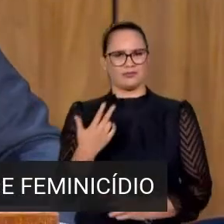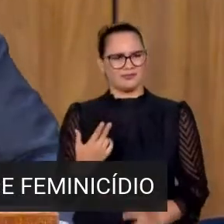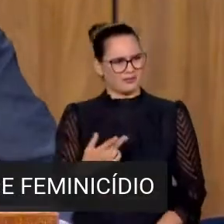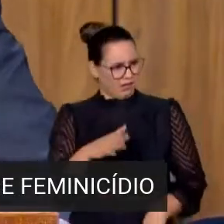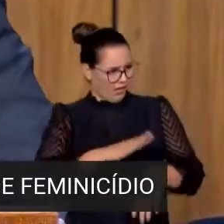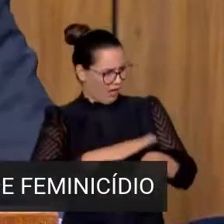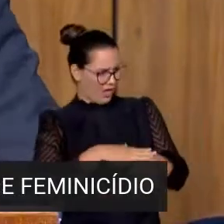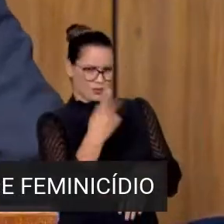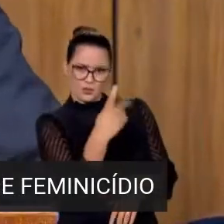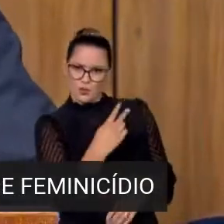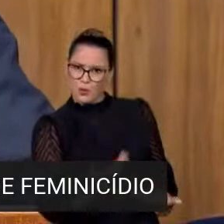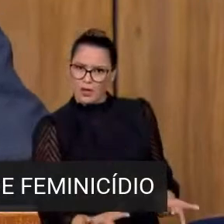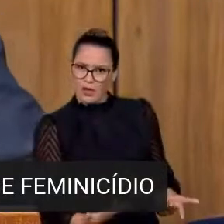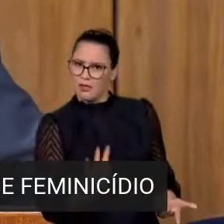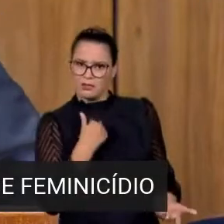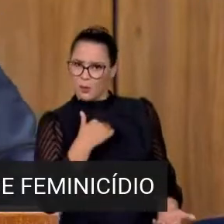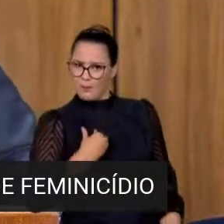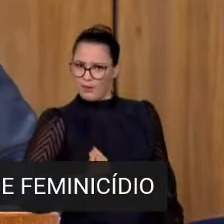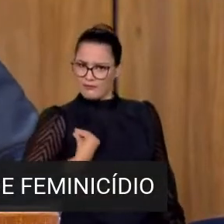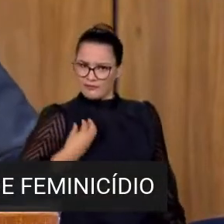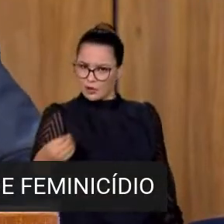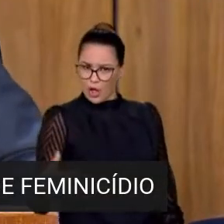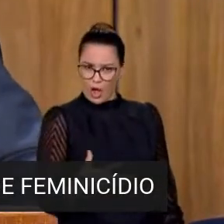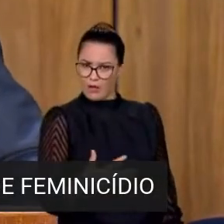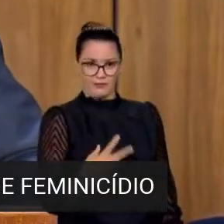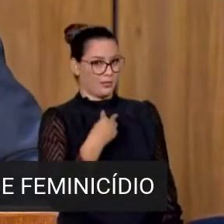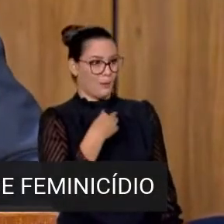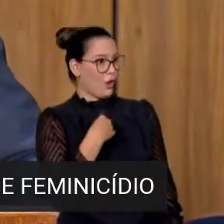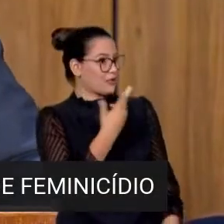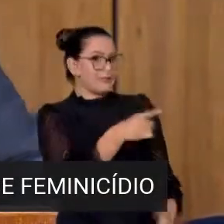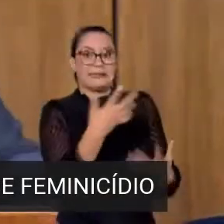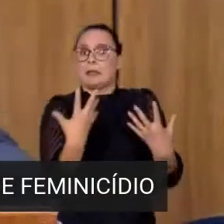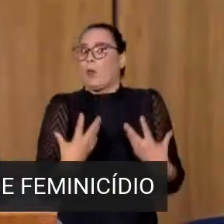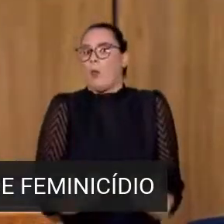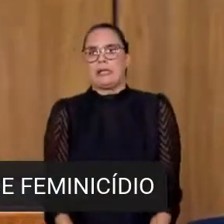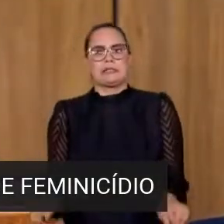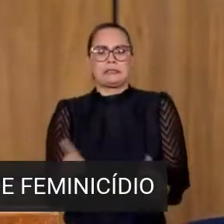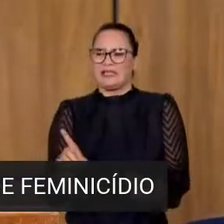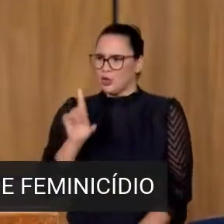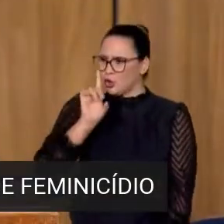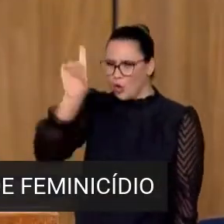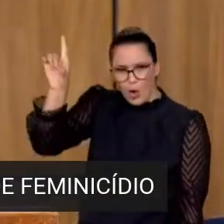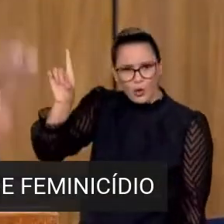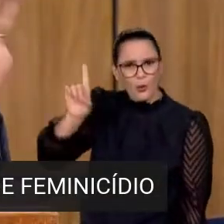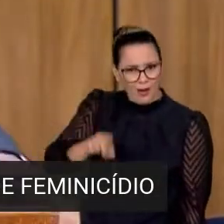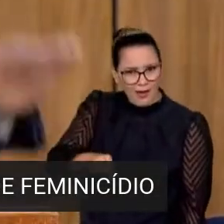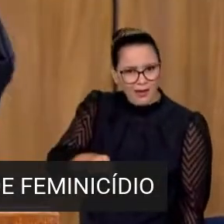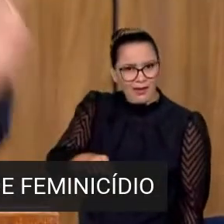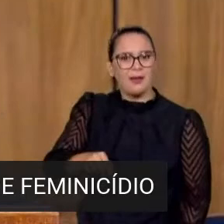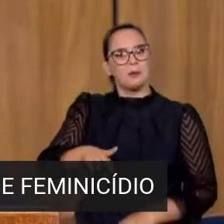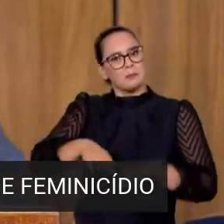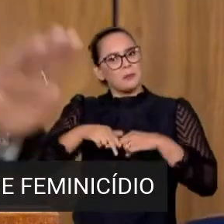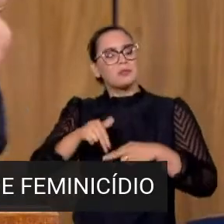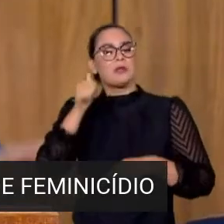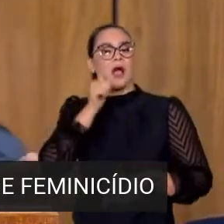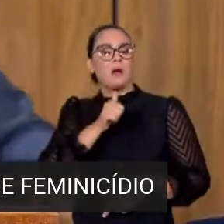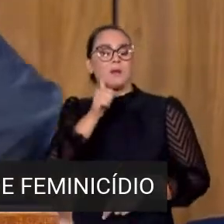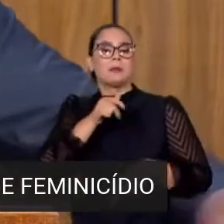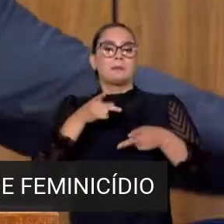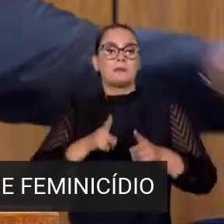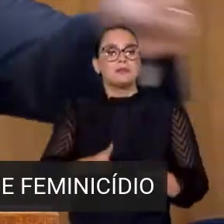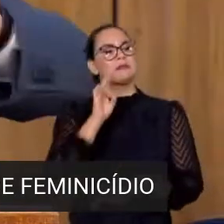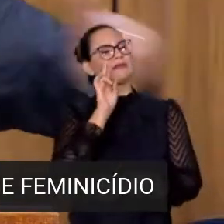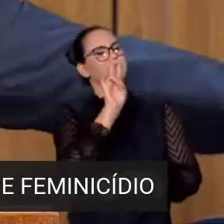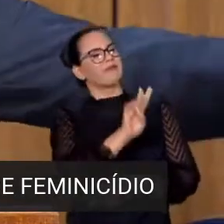Ela não pode ter outra vida porque ele não quer. Ele é dono dela. Portanto, ela tem que ficar vendo ele